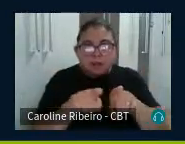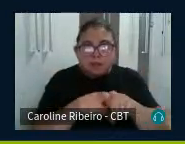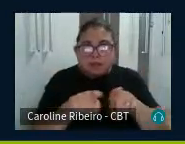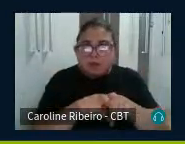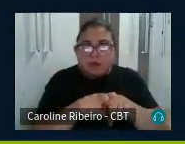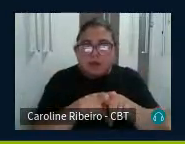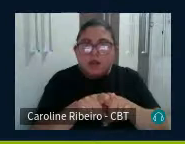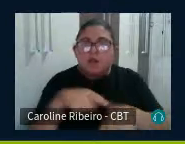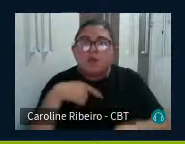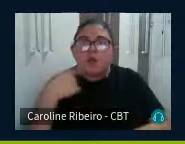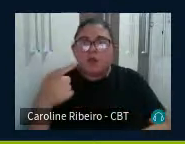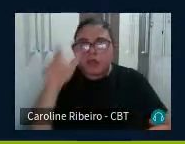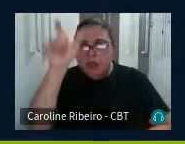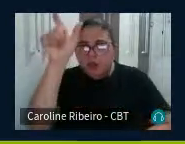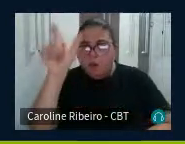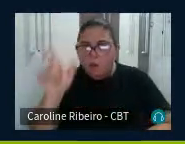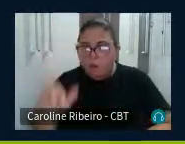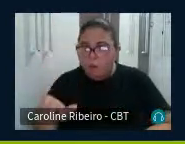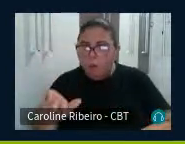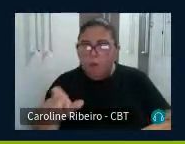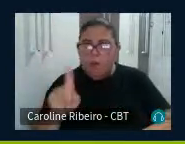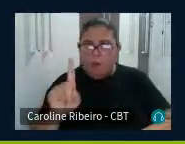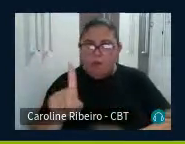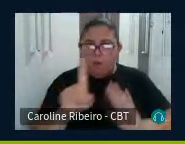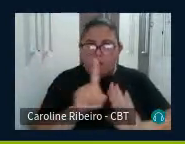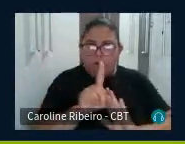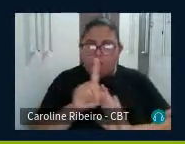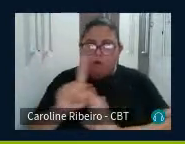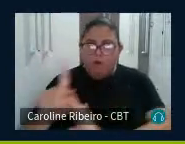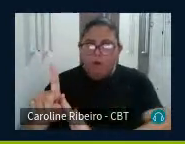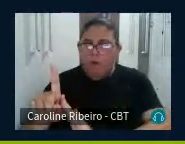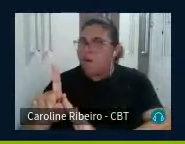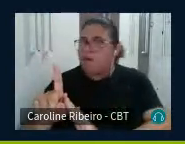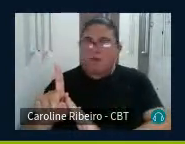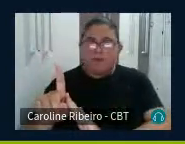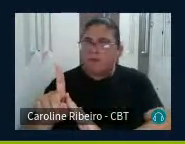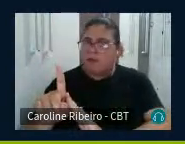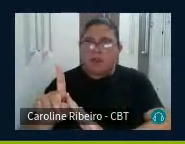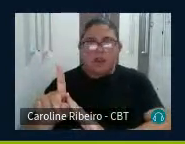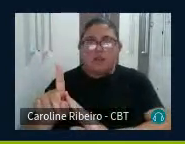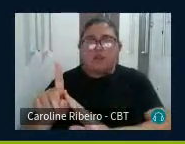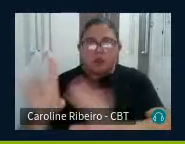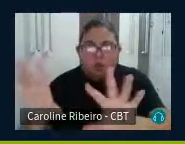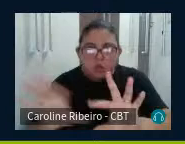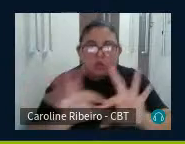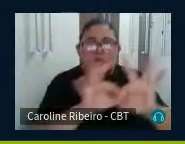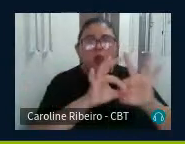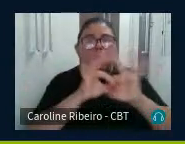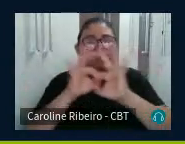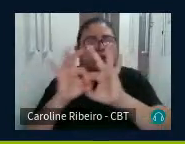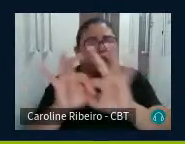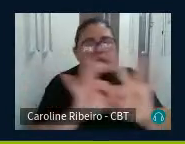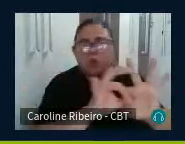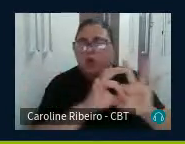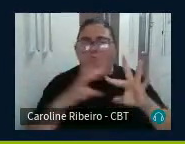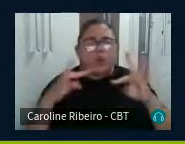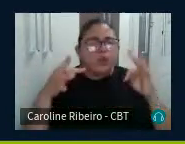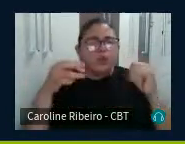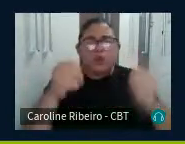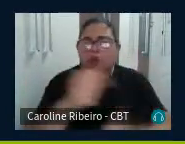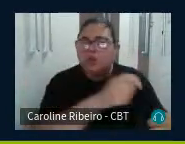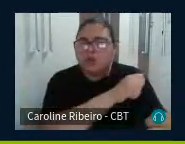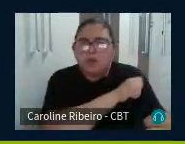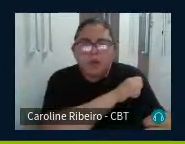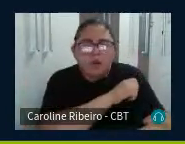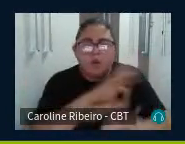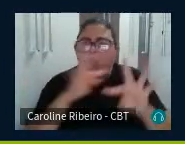ator social que não tenha espaço no campus Cubatão. Todos os atores, todos os sujeitos, todos